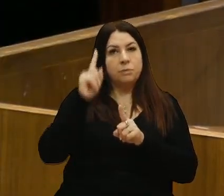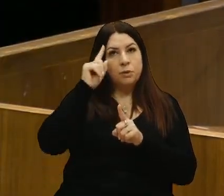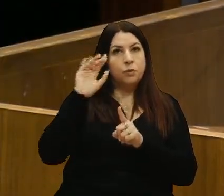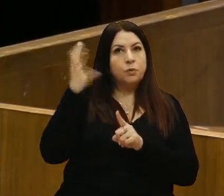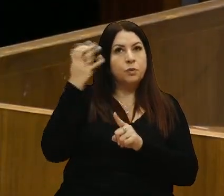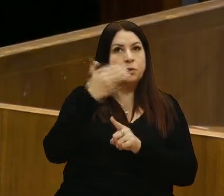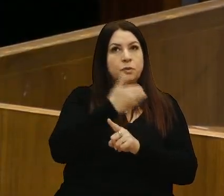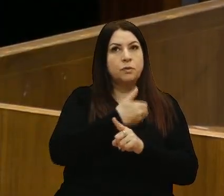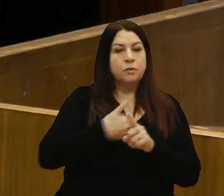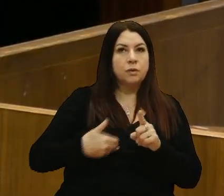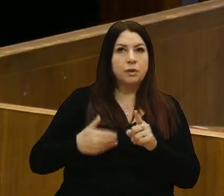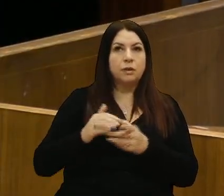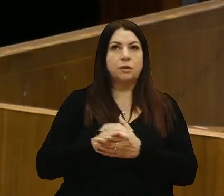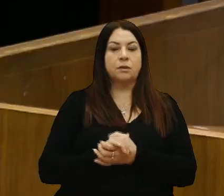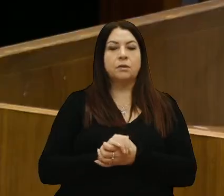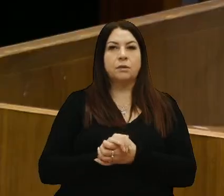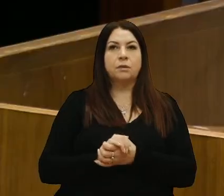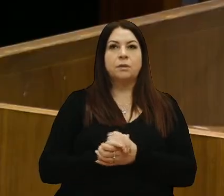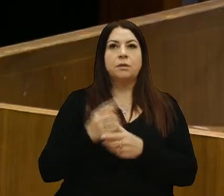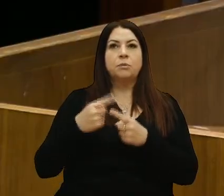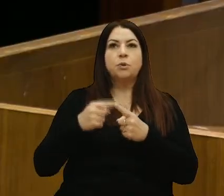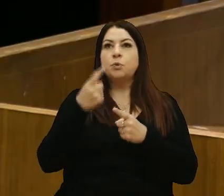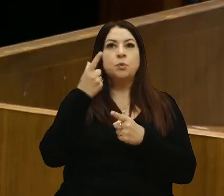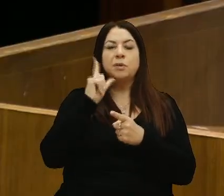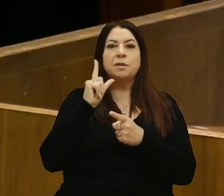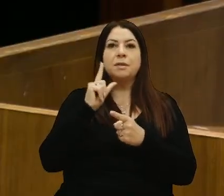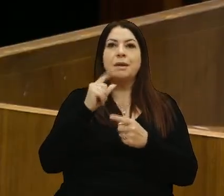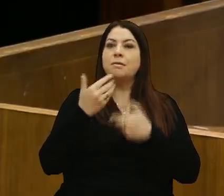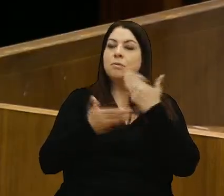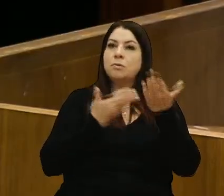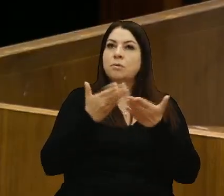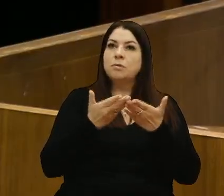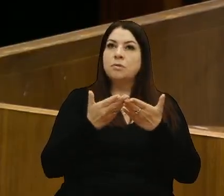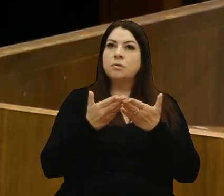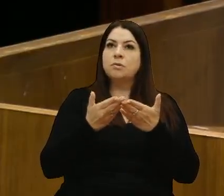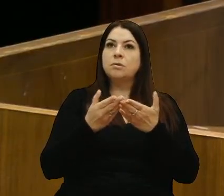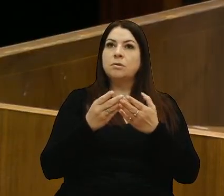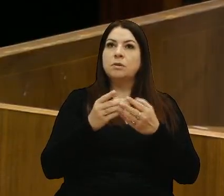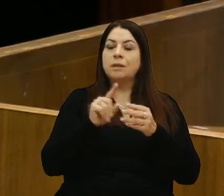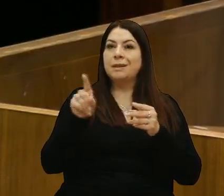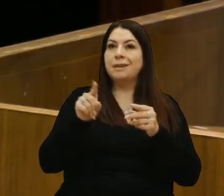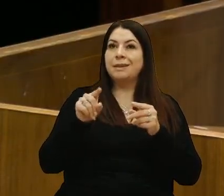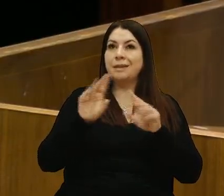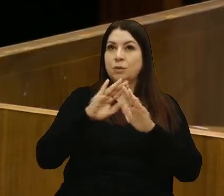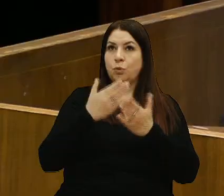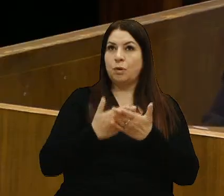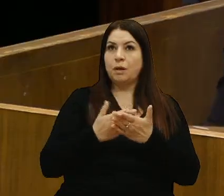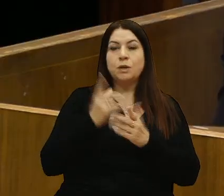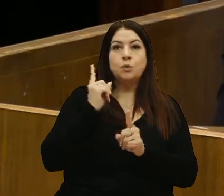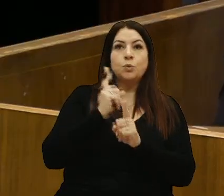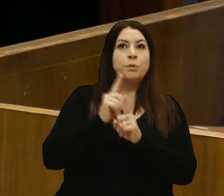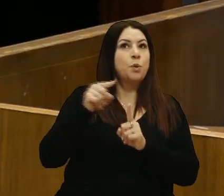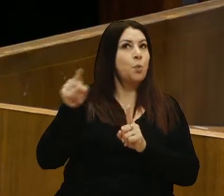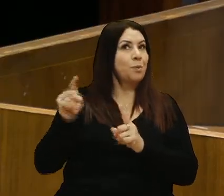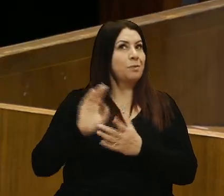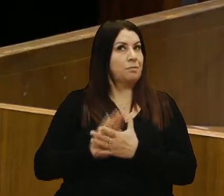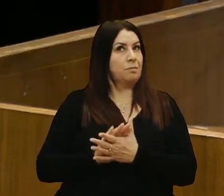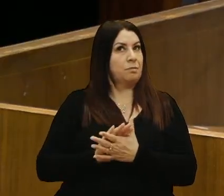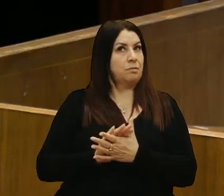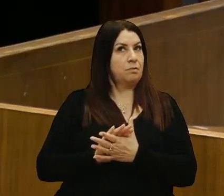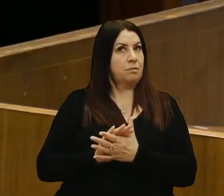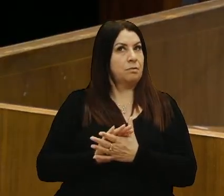do governo, porque não consegue atender uma faixa escolar, é descobrir a outra.